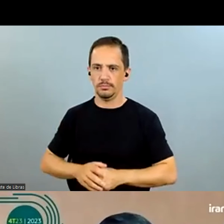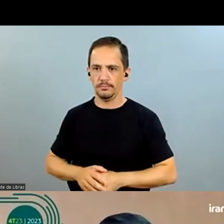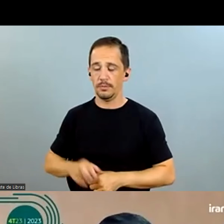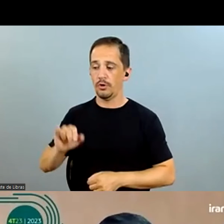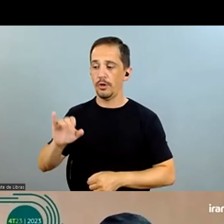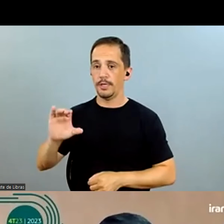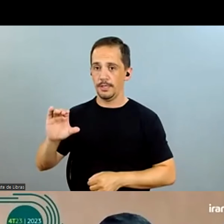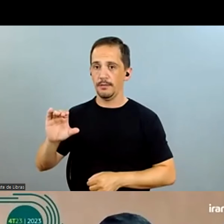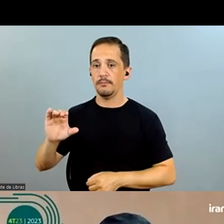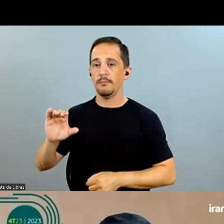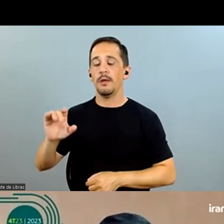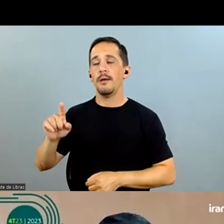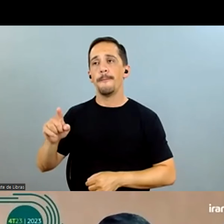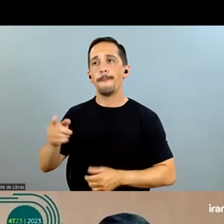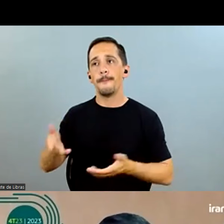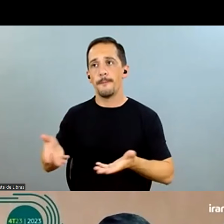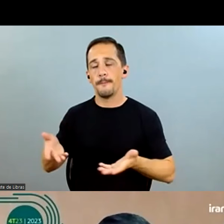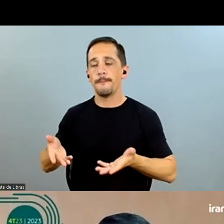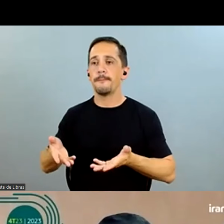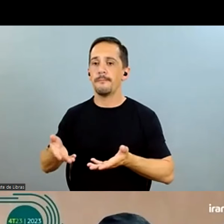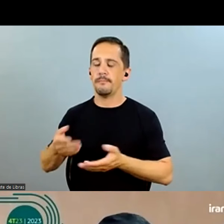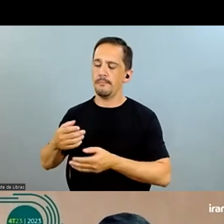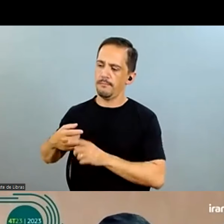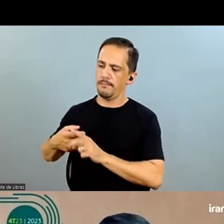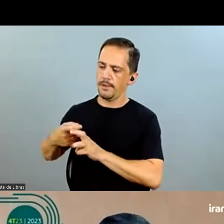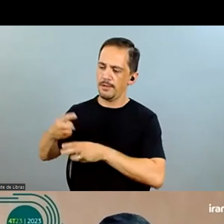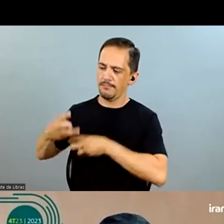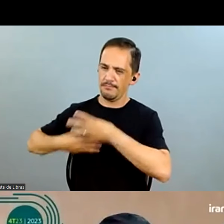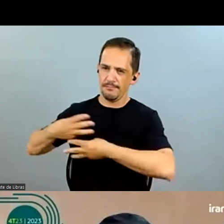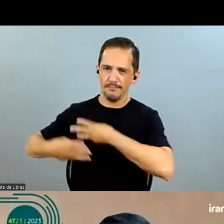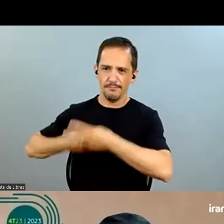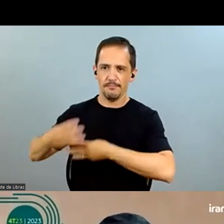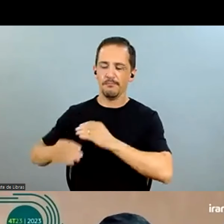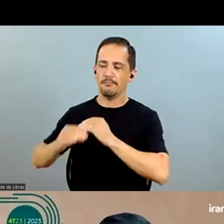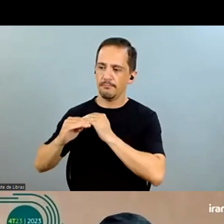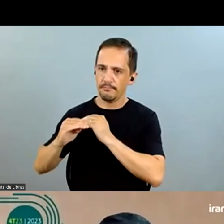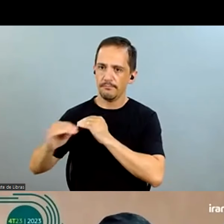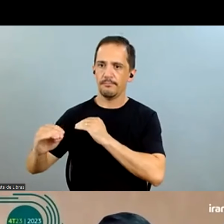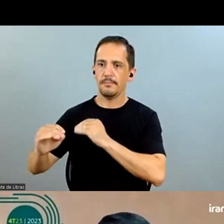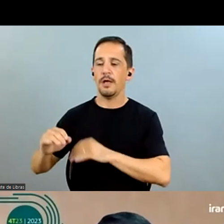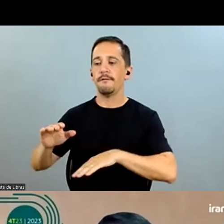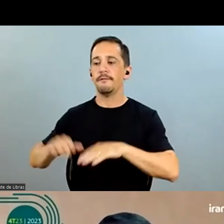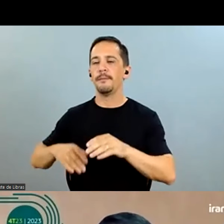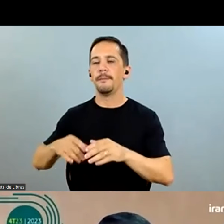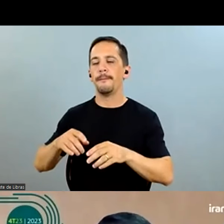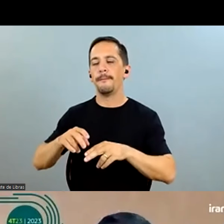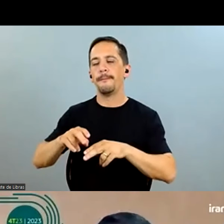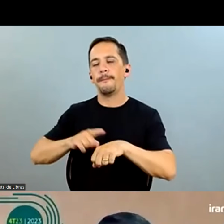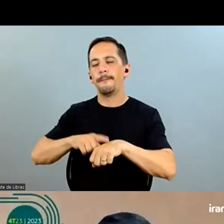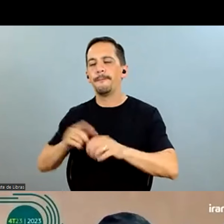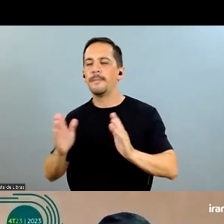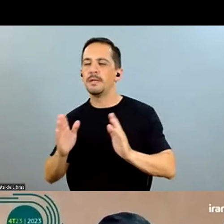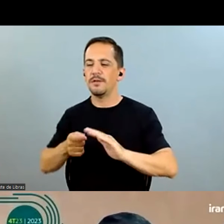patamares que ele tem navegado nos últimos nos últimos trimestres Mestres obviamente períodos de investimento ele vai cair um pouquinho por conta da própria conta